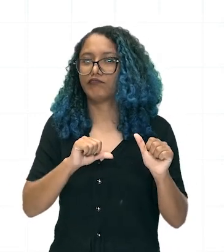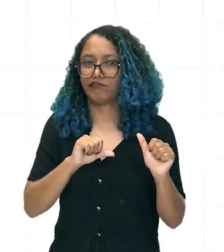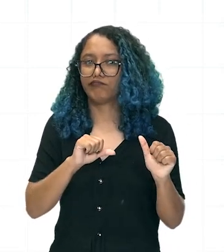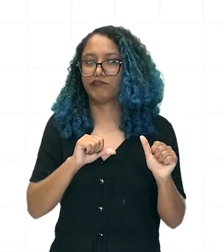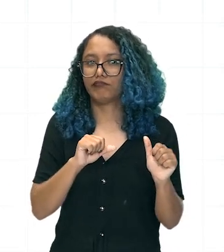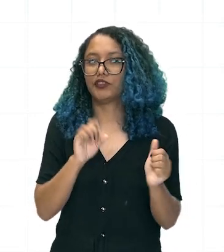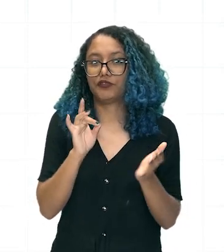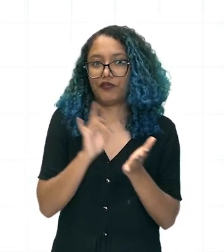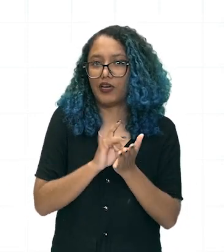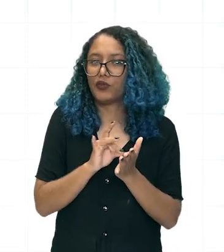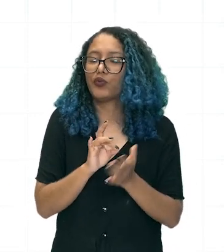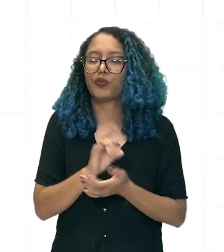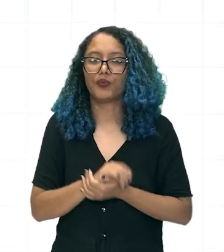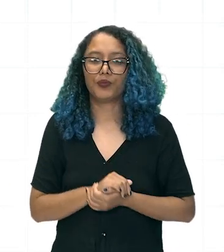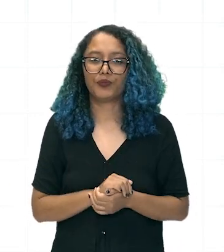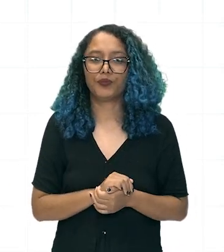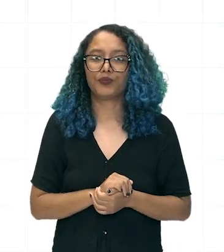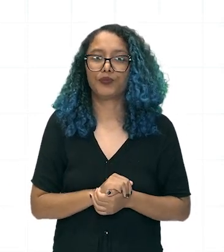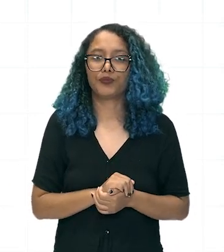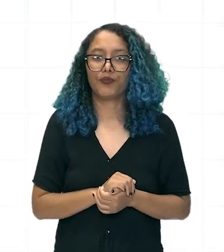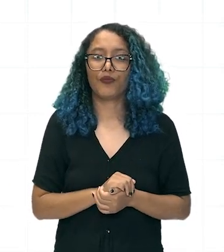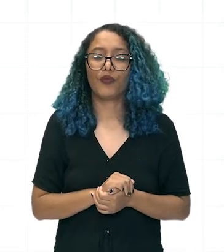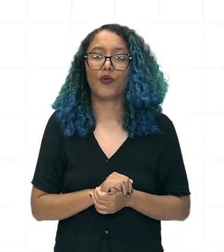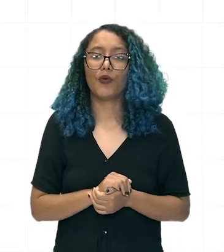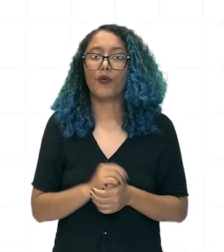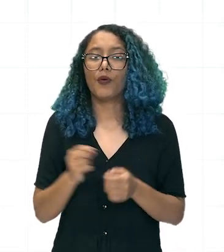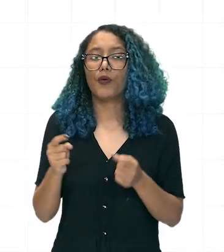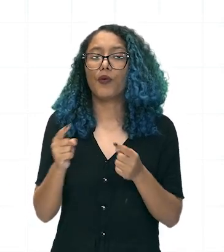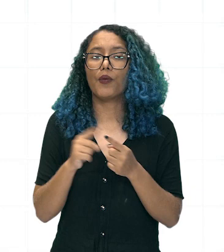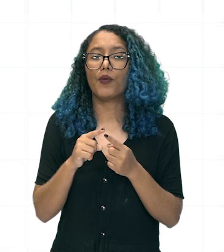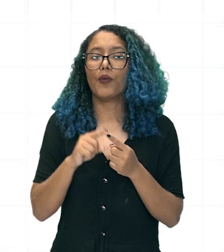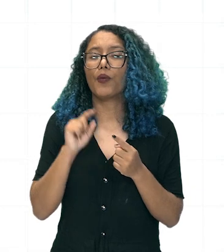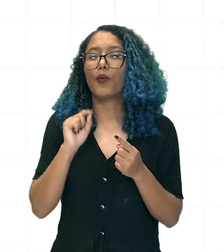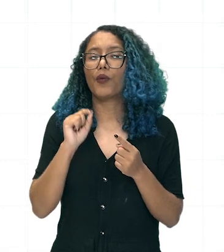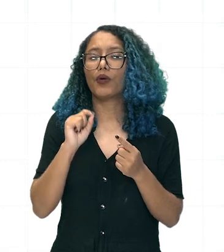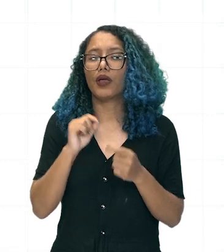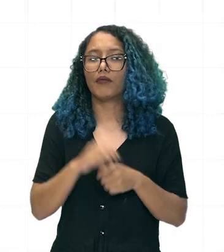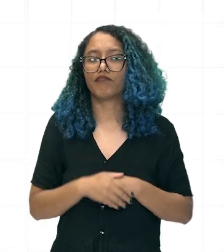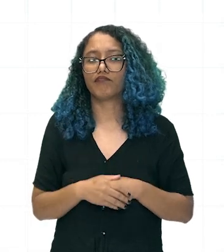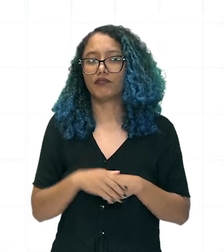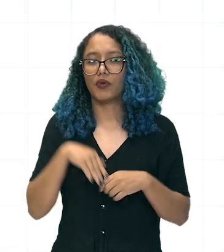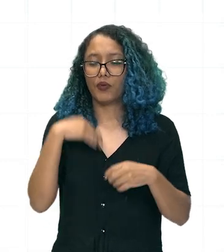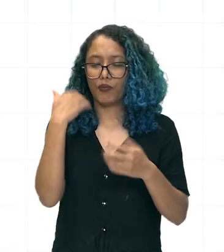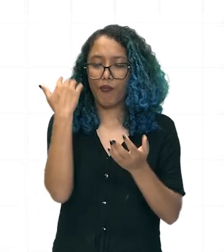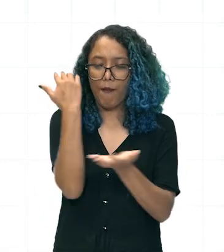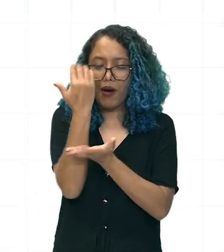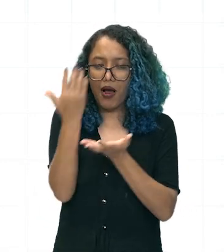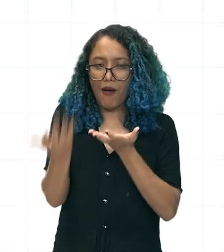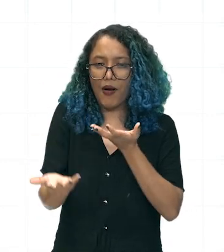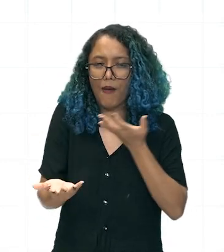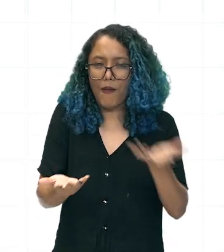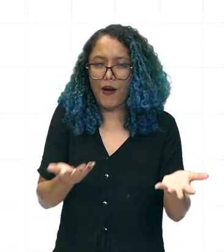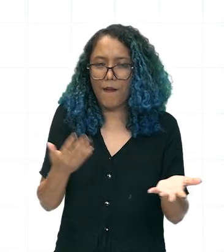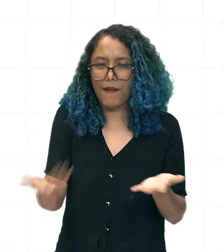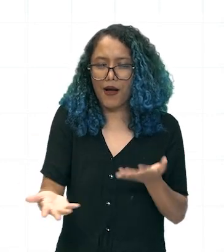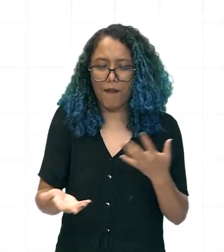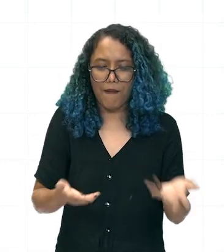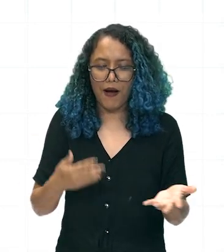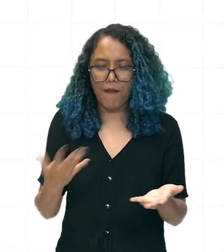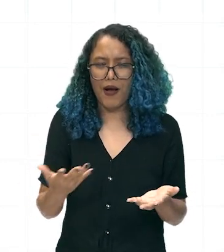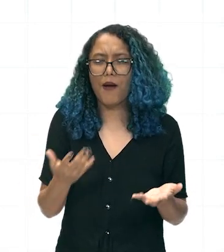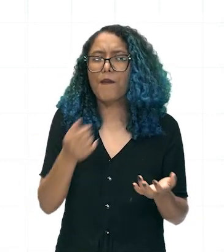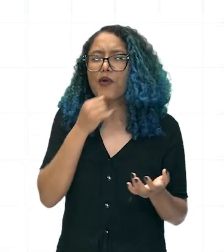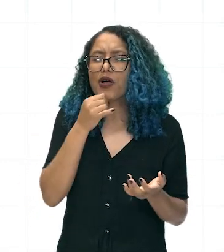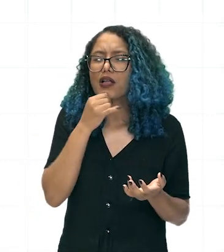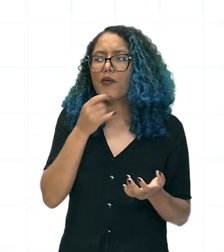primeira delas nós temos aí que são o aumento do desmatamento. Então, aí na sua região, será se